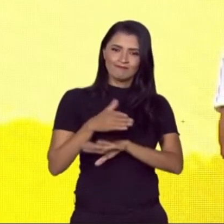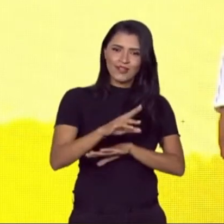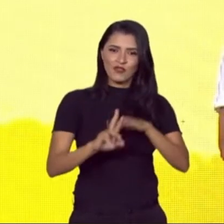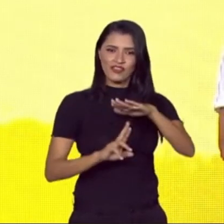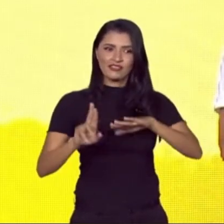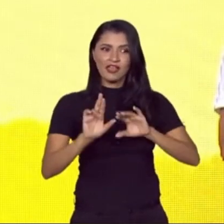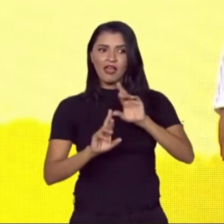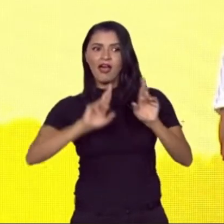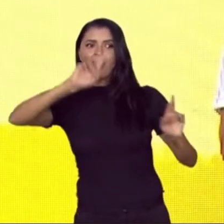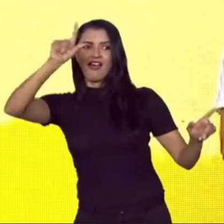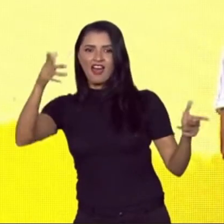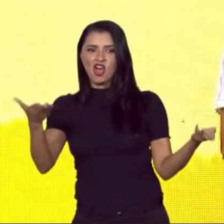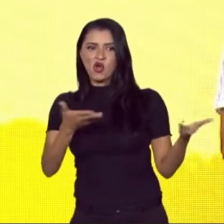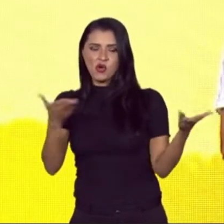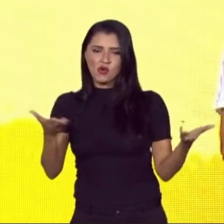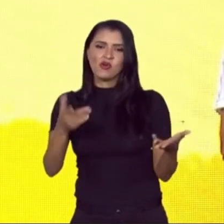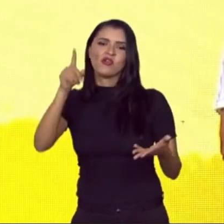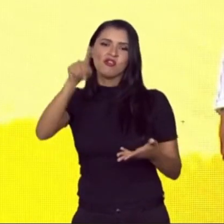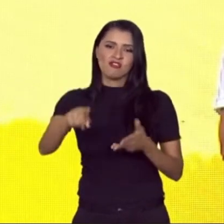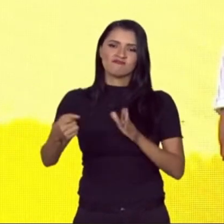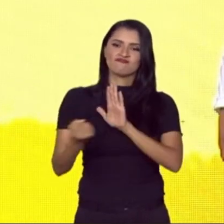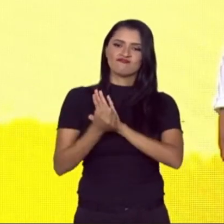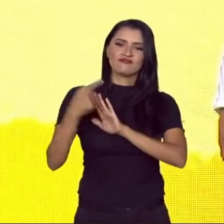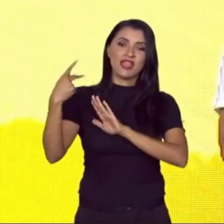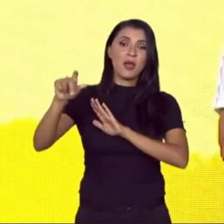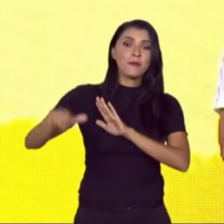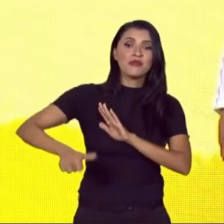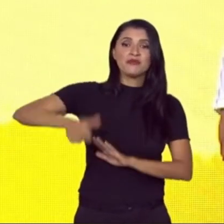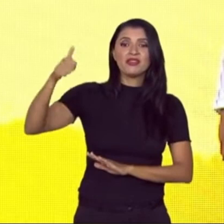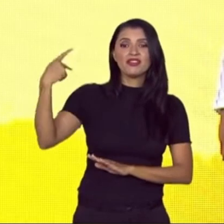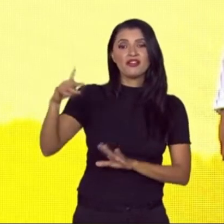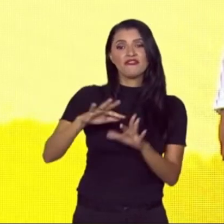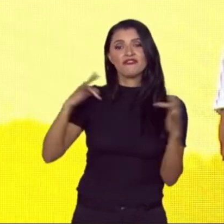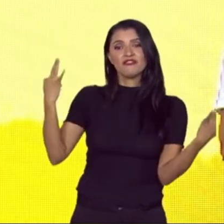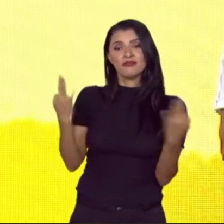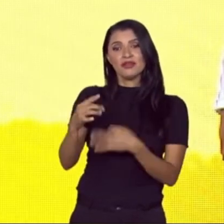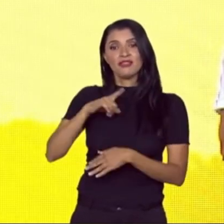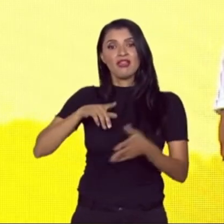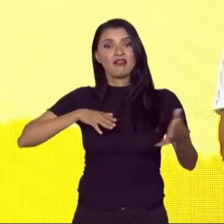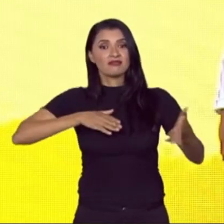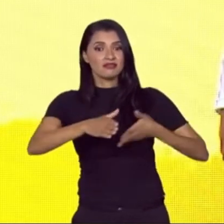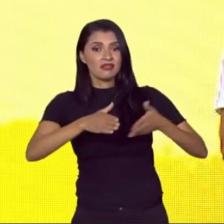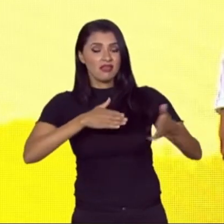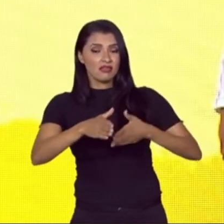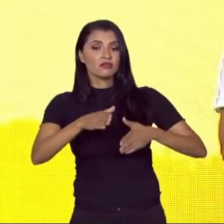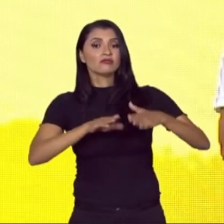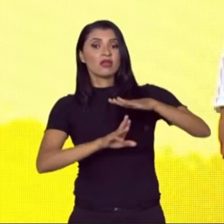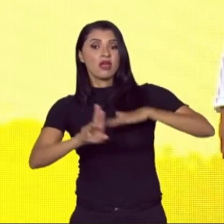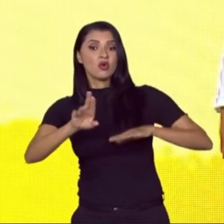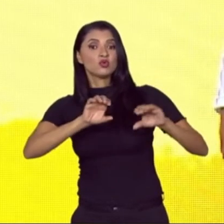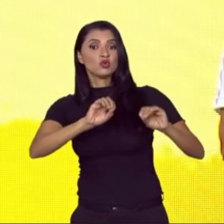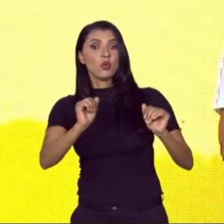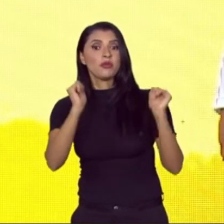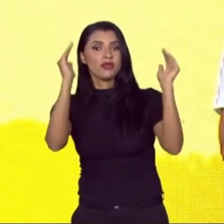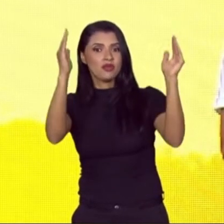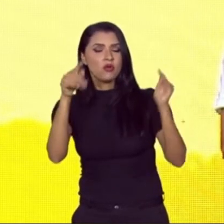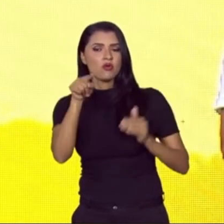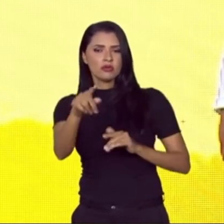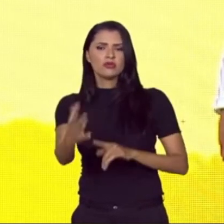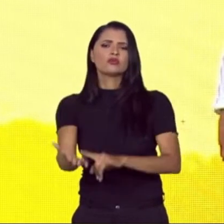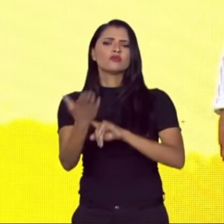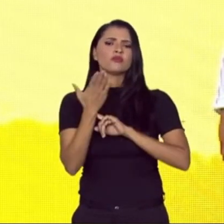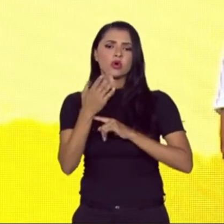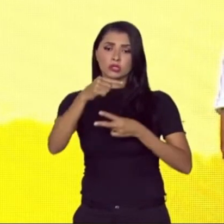universidade brasileira são os primeiros de suas famílias a ter acesso ao ensino superior. Isso nos